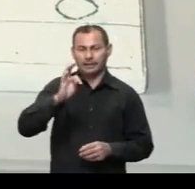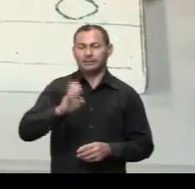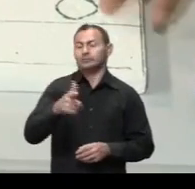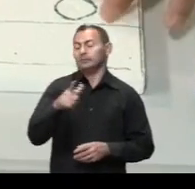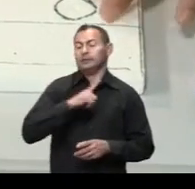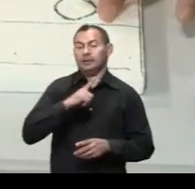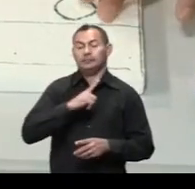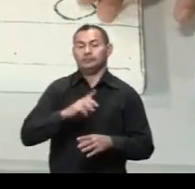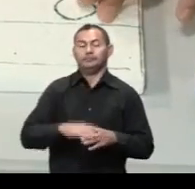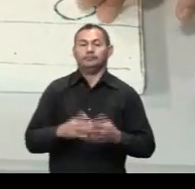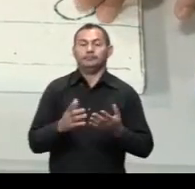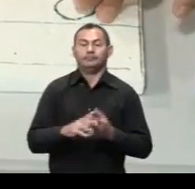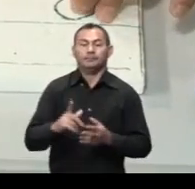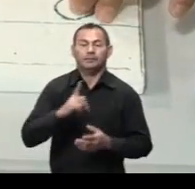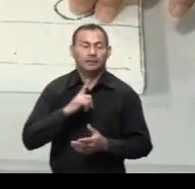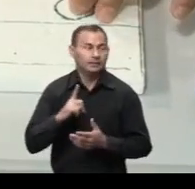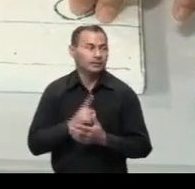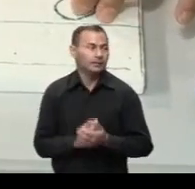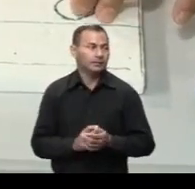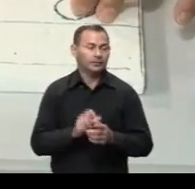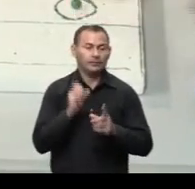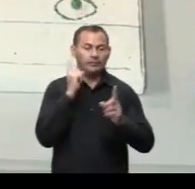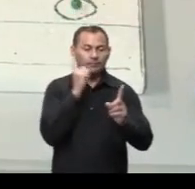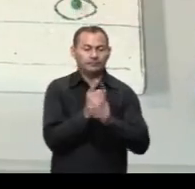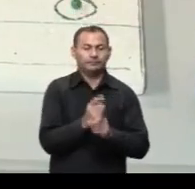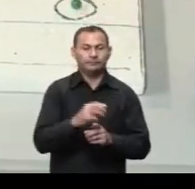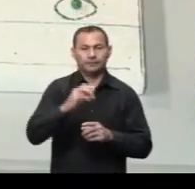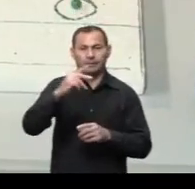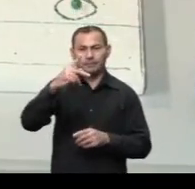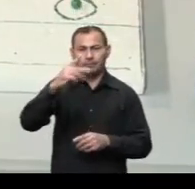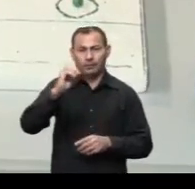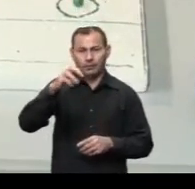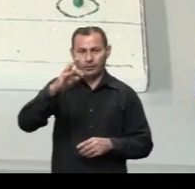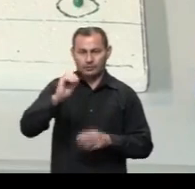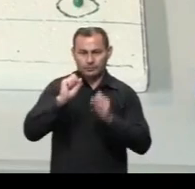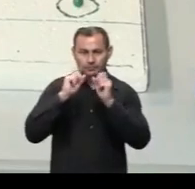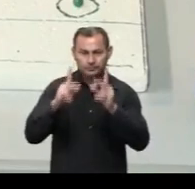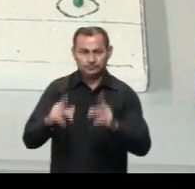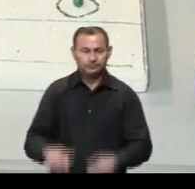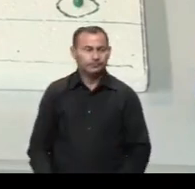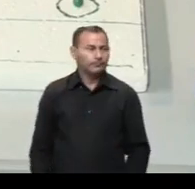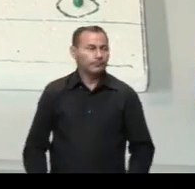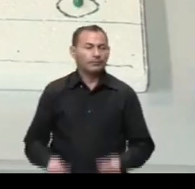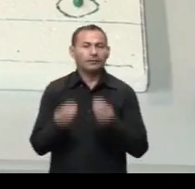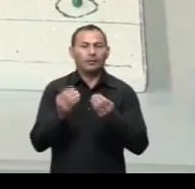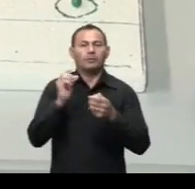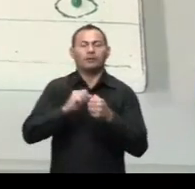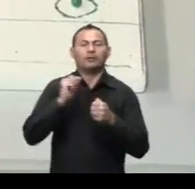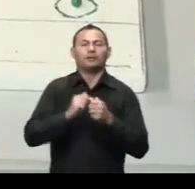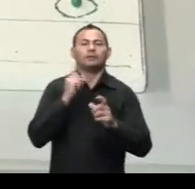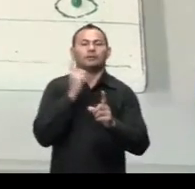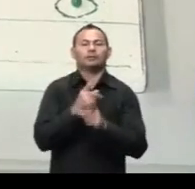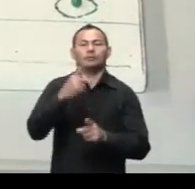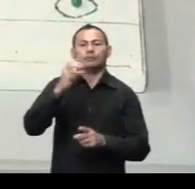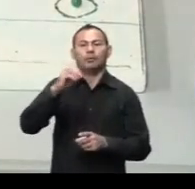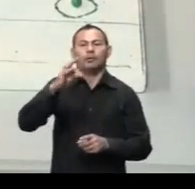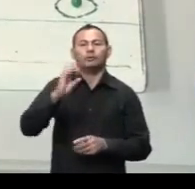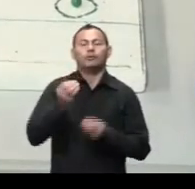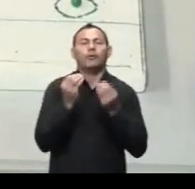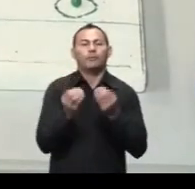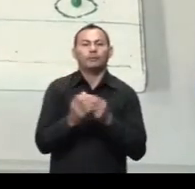ele. Então, você tem que localizar esse ponto. Muito bem. Como que eu faço a localização desse ponto?